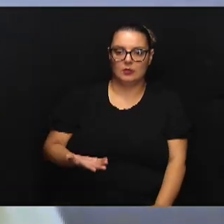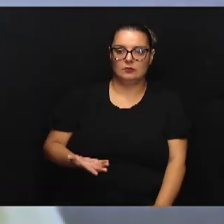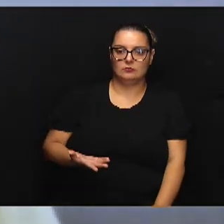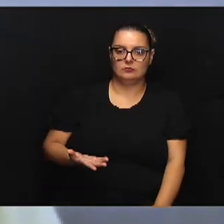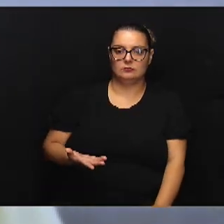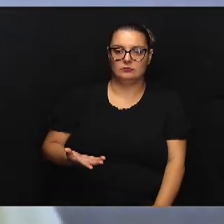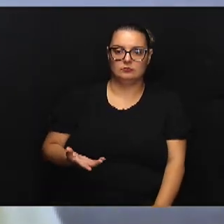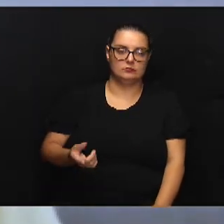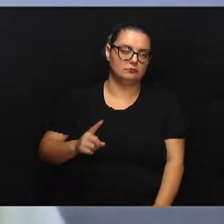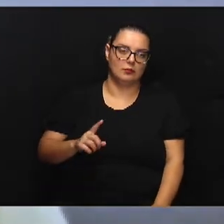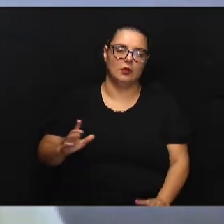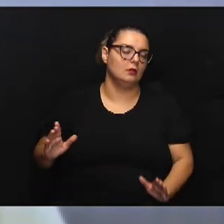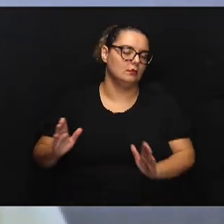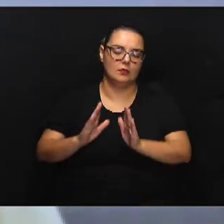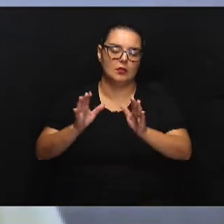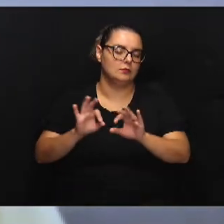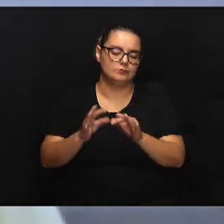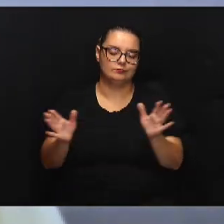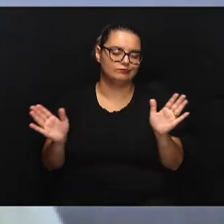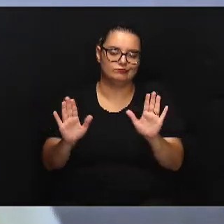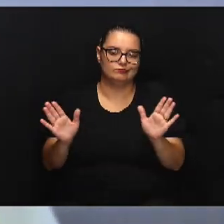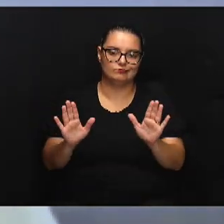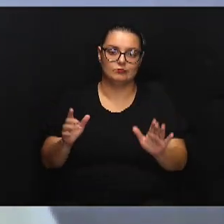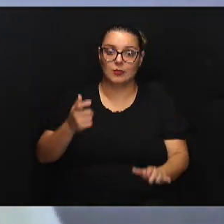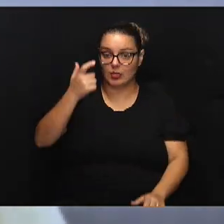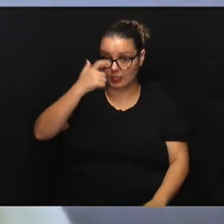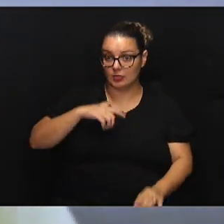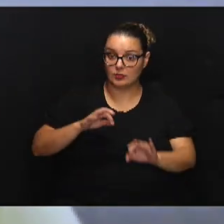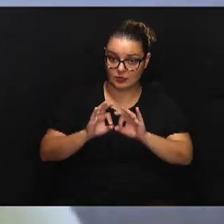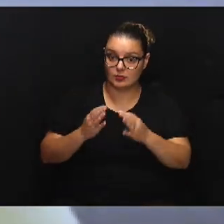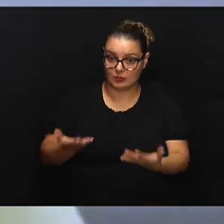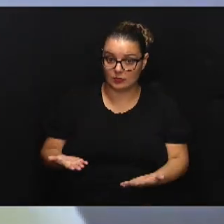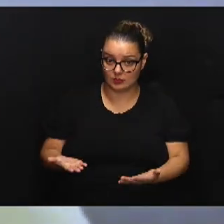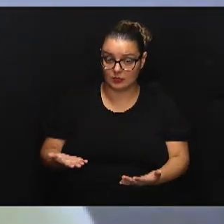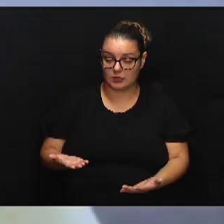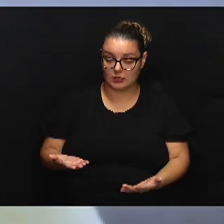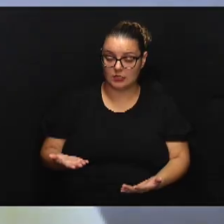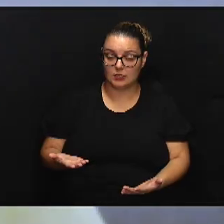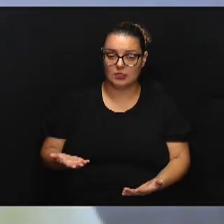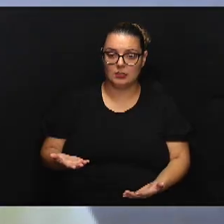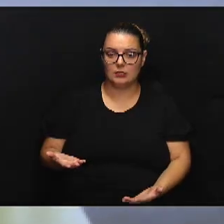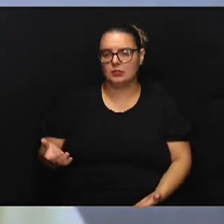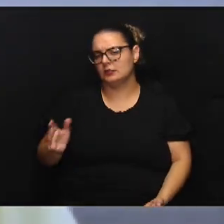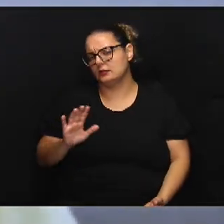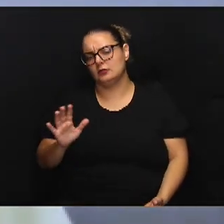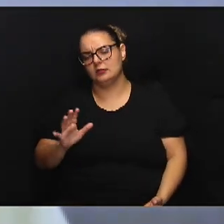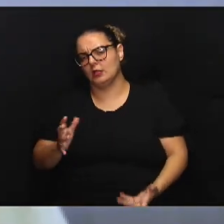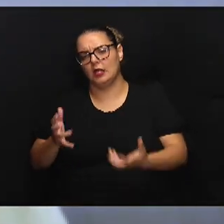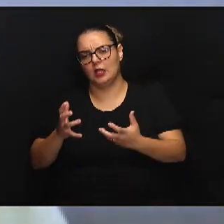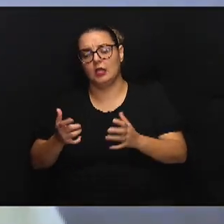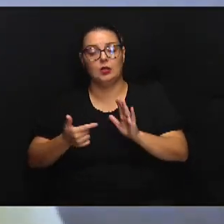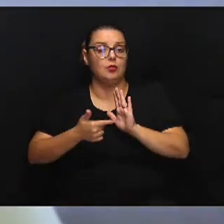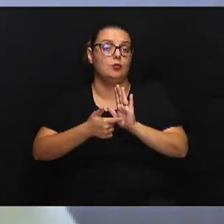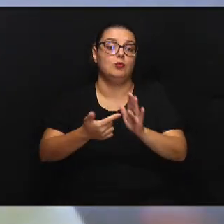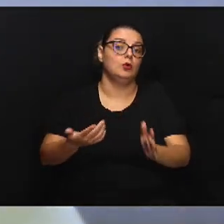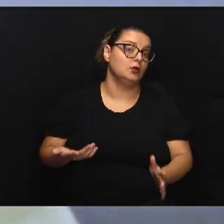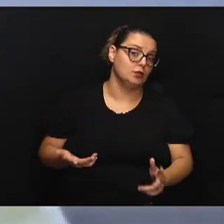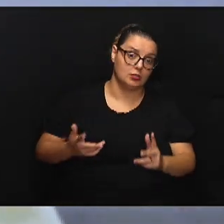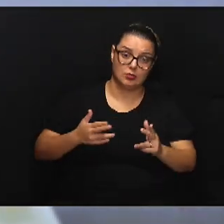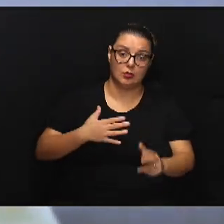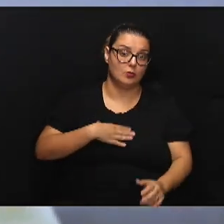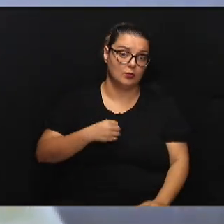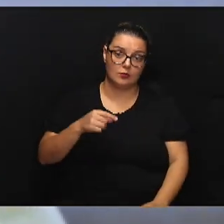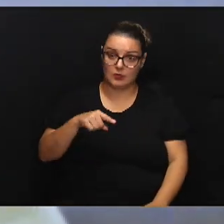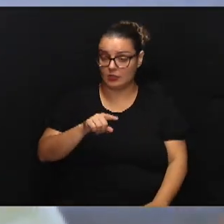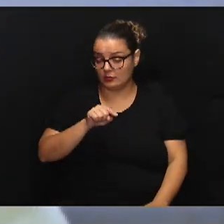adianta dar de frente com famílias. Eu sou família. Não adianta. Não adianta você querer mostrar como o filho dele